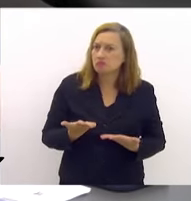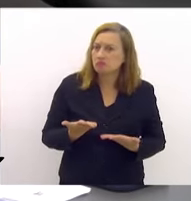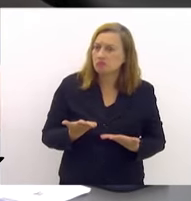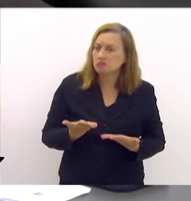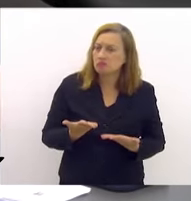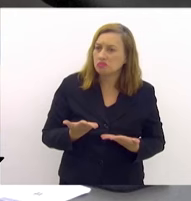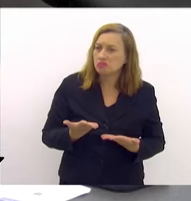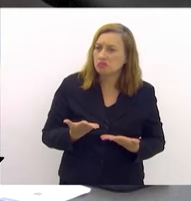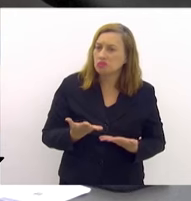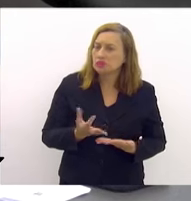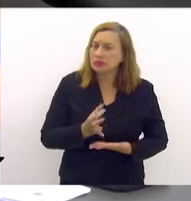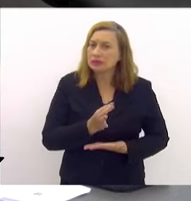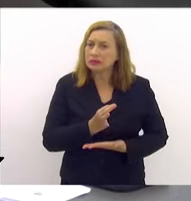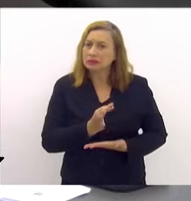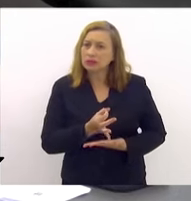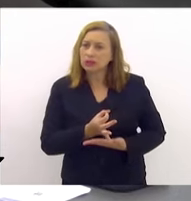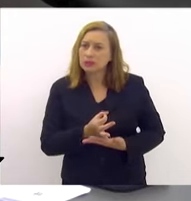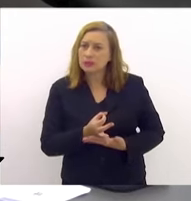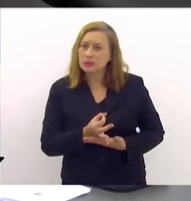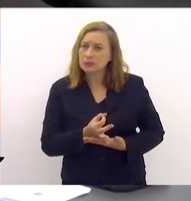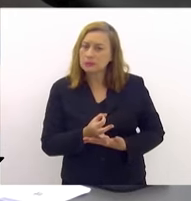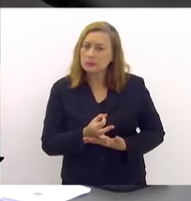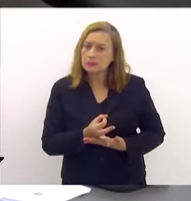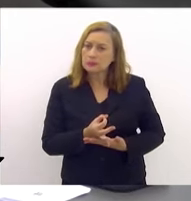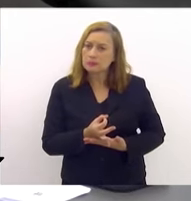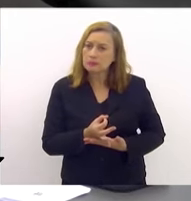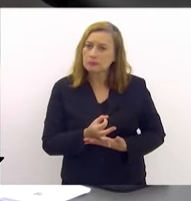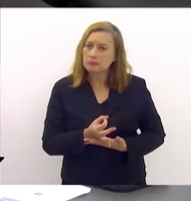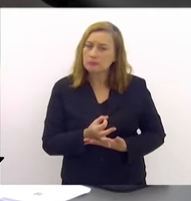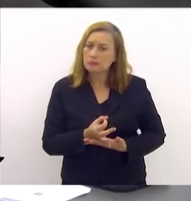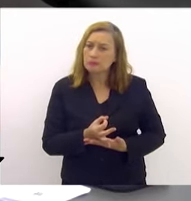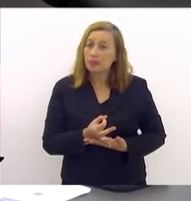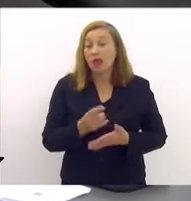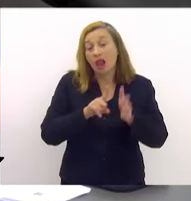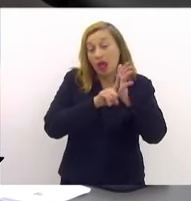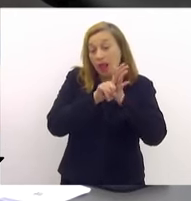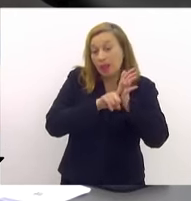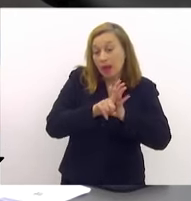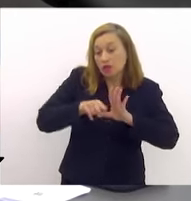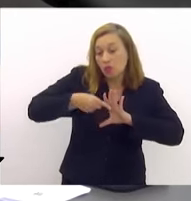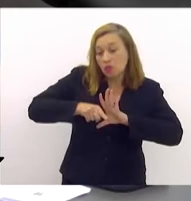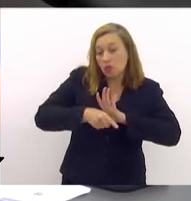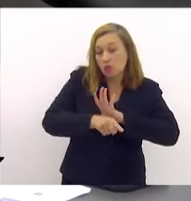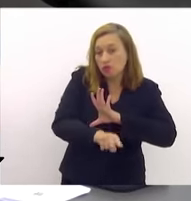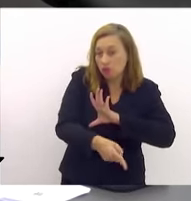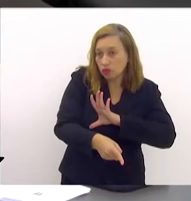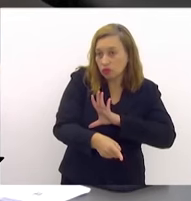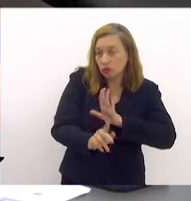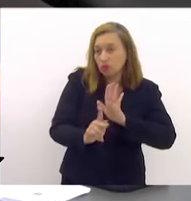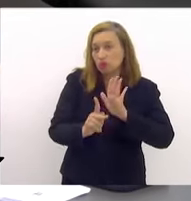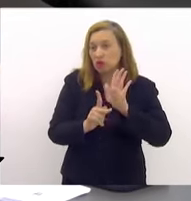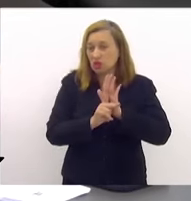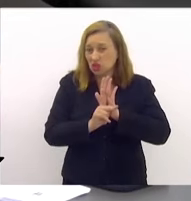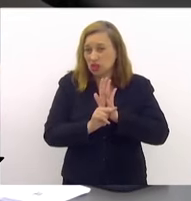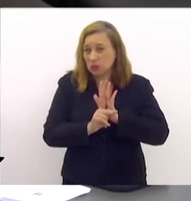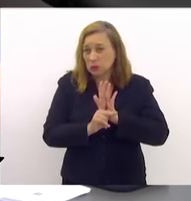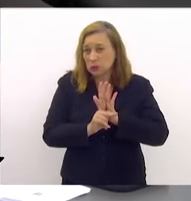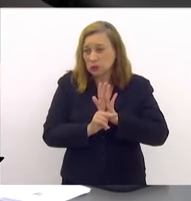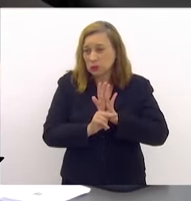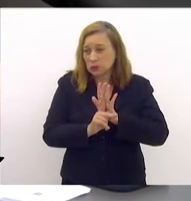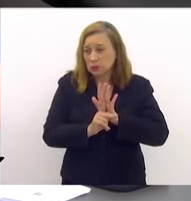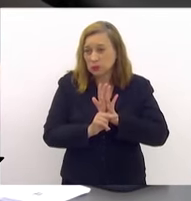que evidencia-se que ela, enfim, analisou a fundo o projeto e